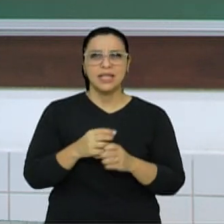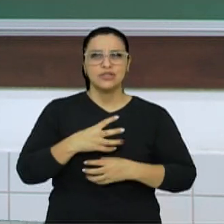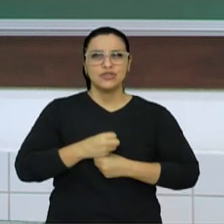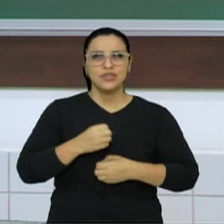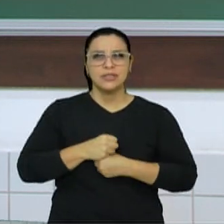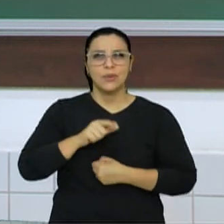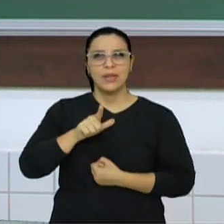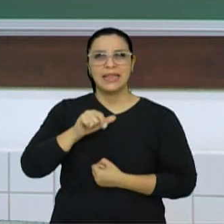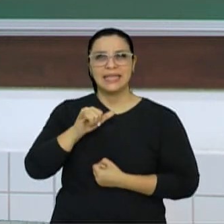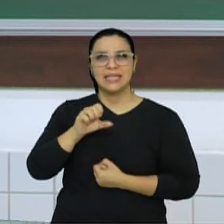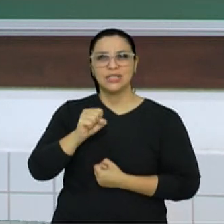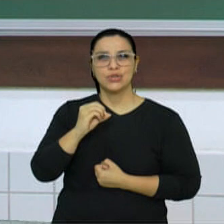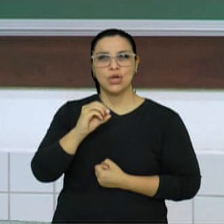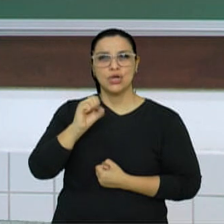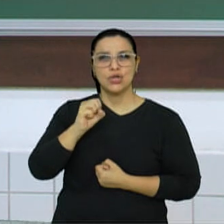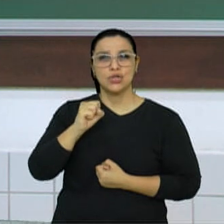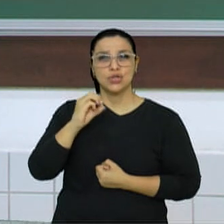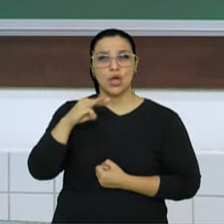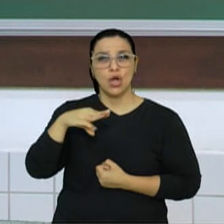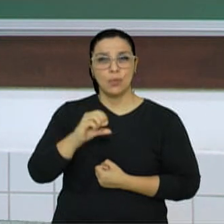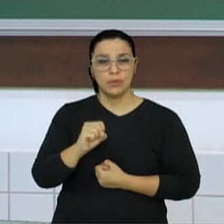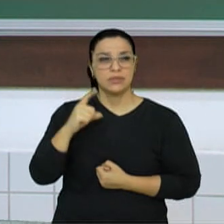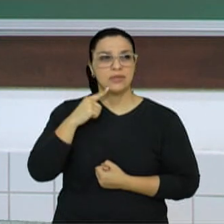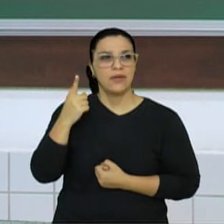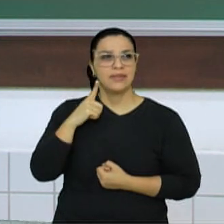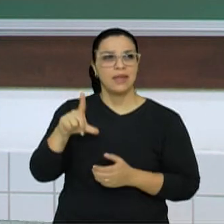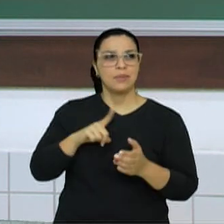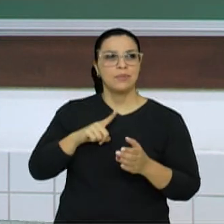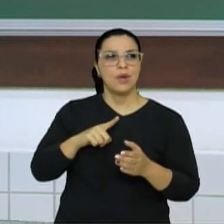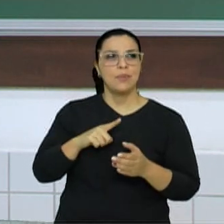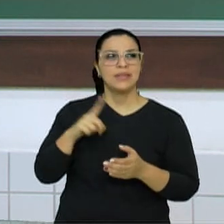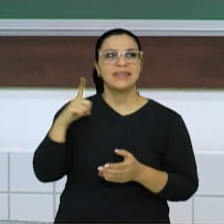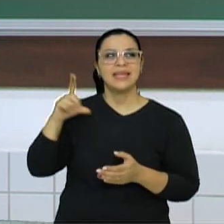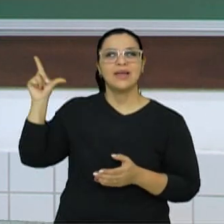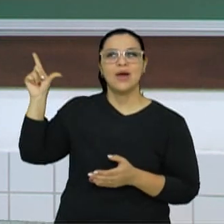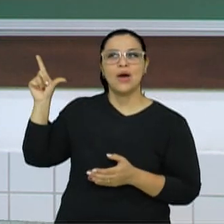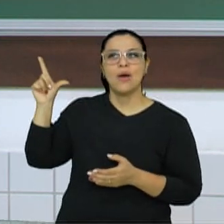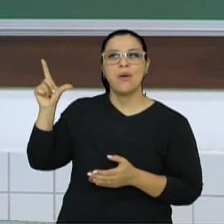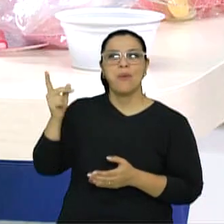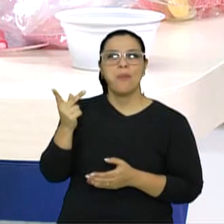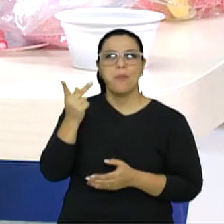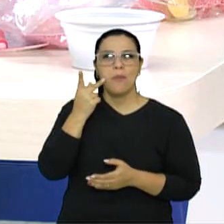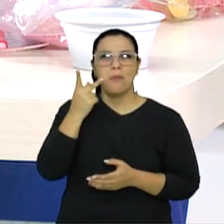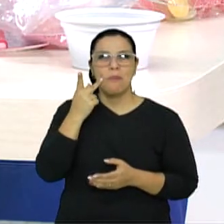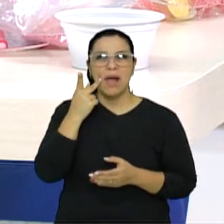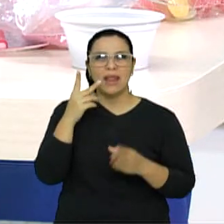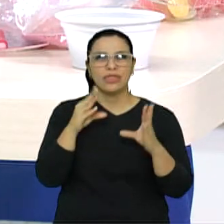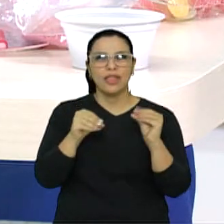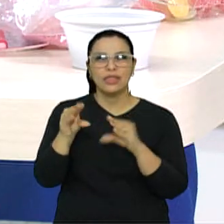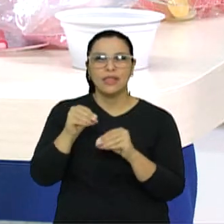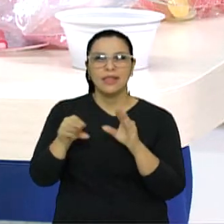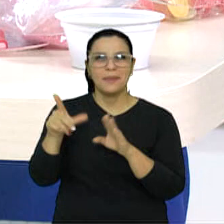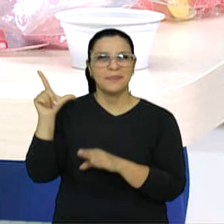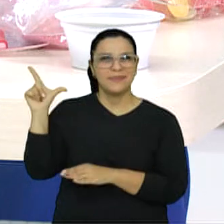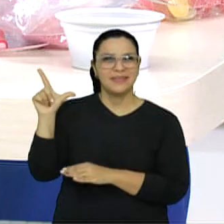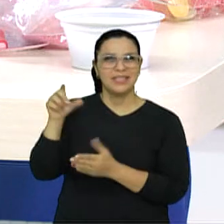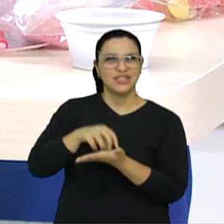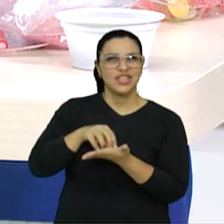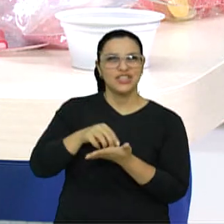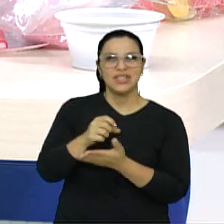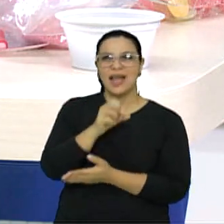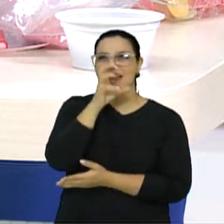de lisossomos, eu representei ela com essa gelatininha aqui, essa balinha gelatinosa aqui, ó,